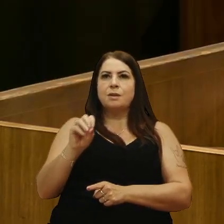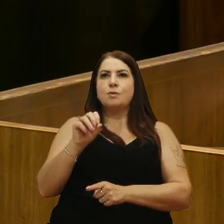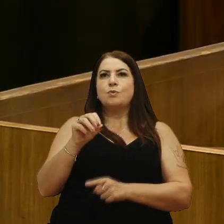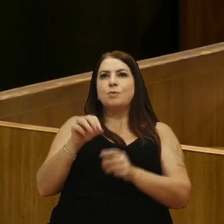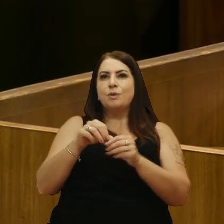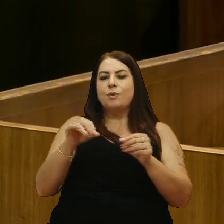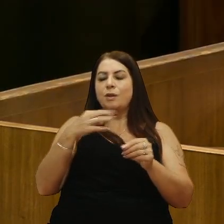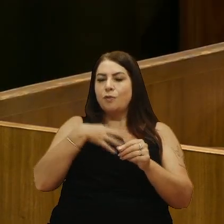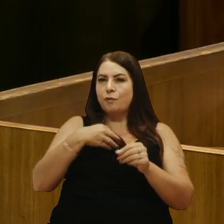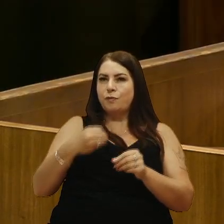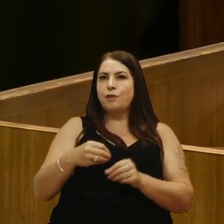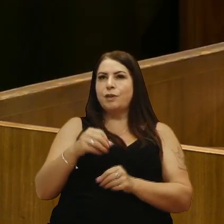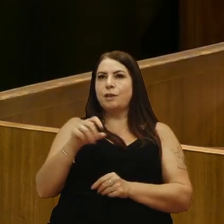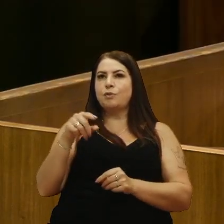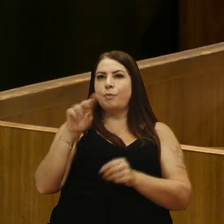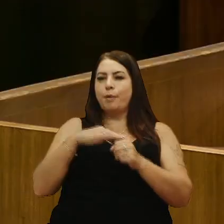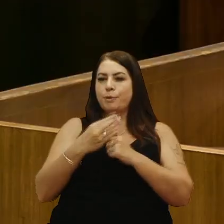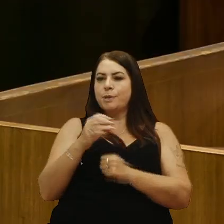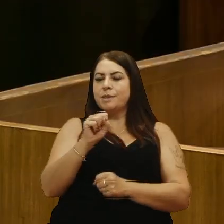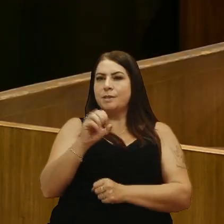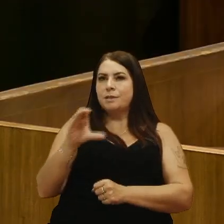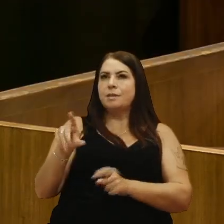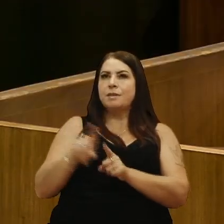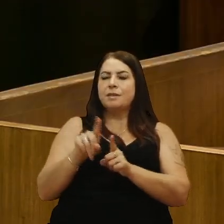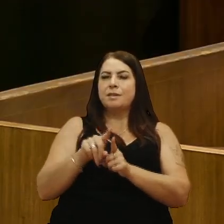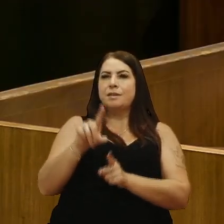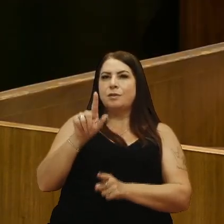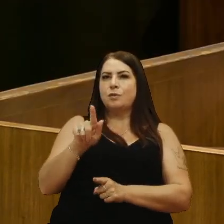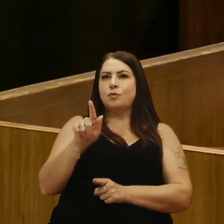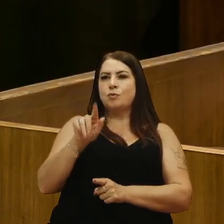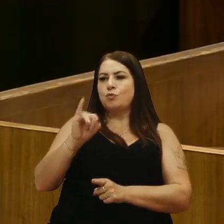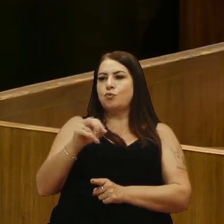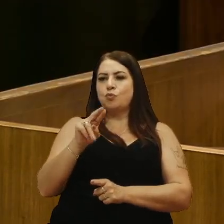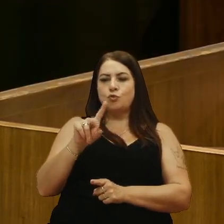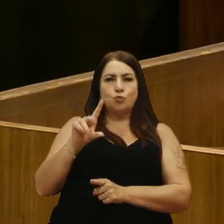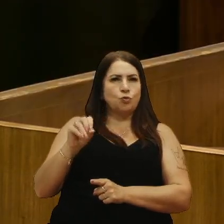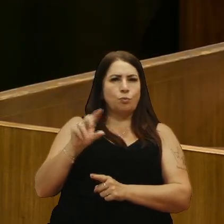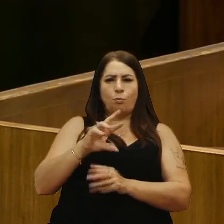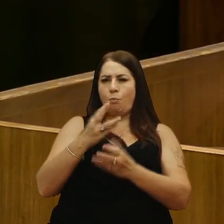Santa Catarina, Atílio Citon, Júlio Calegari. Olha,